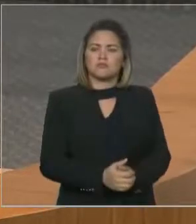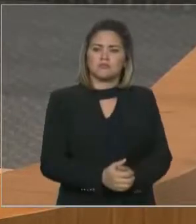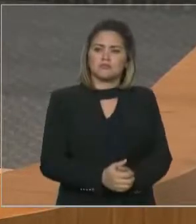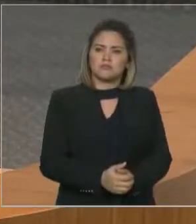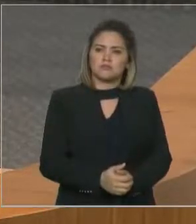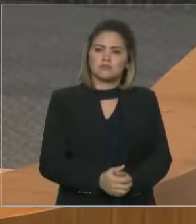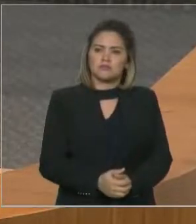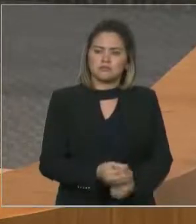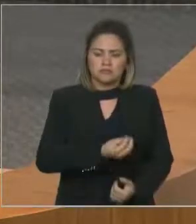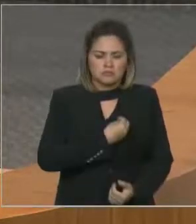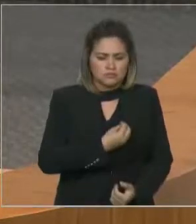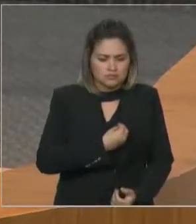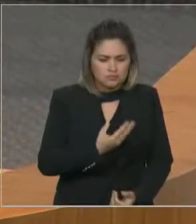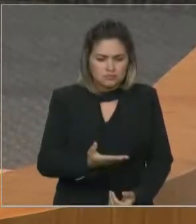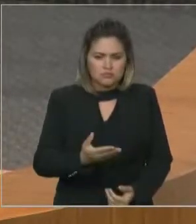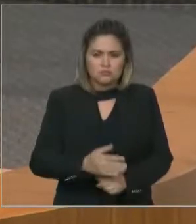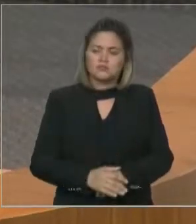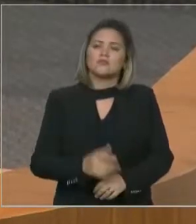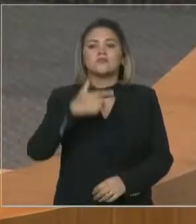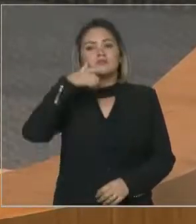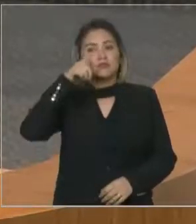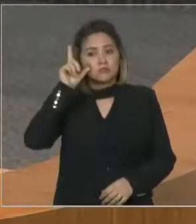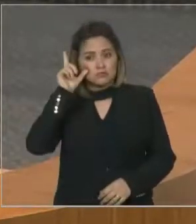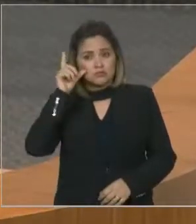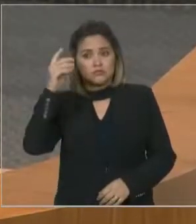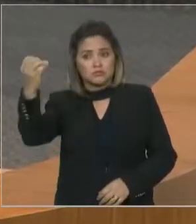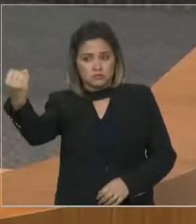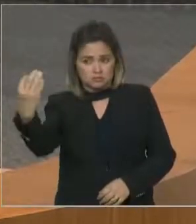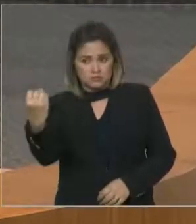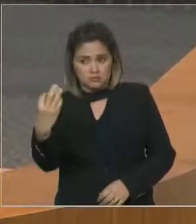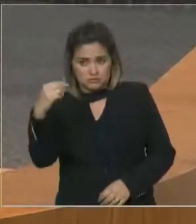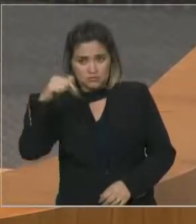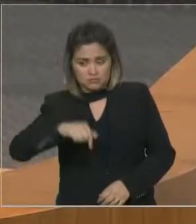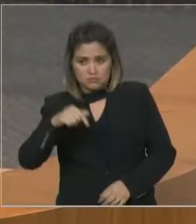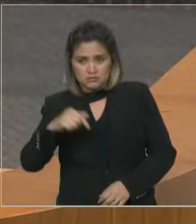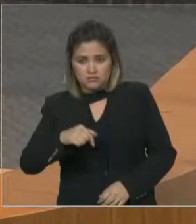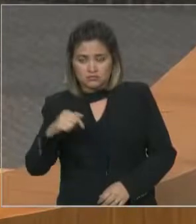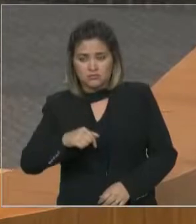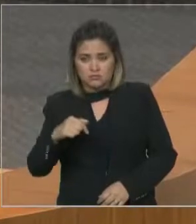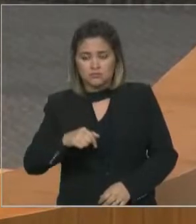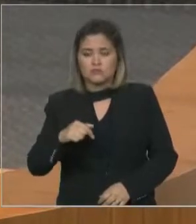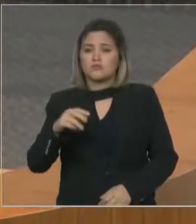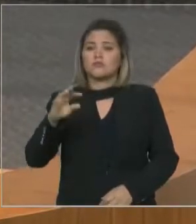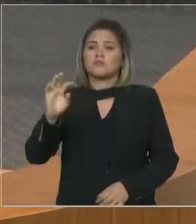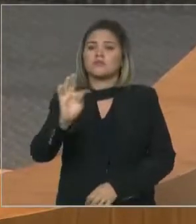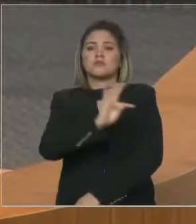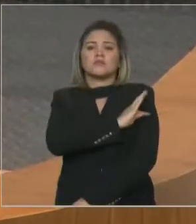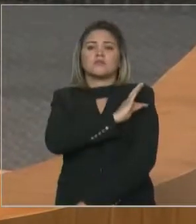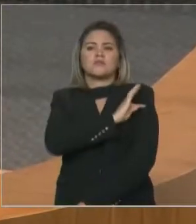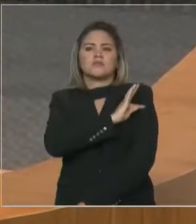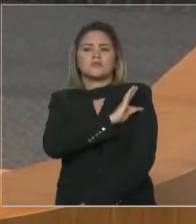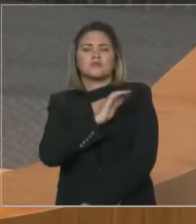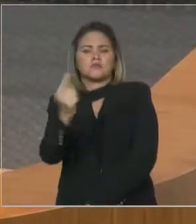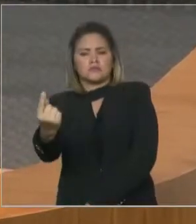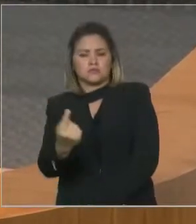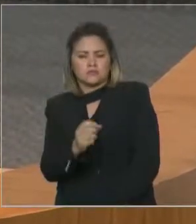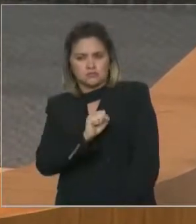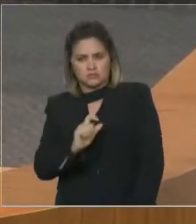de Teresina para cá, a esposa do seu Sebastião, ex-prefeito de Santana do